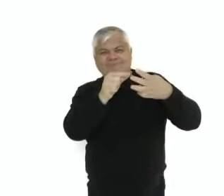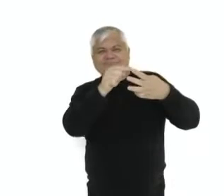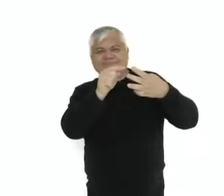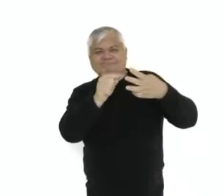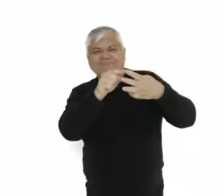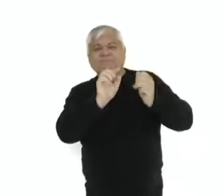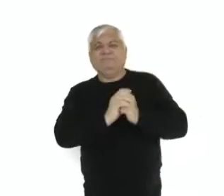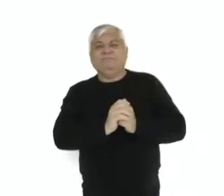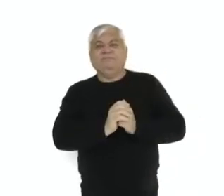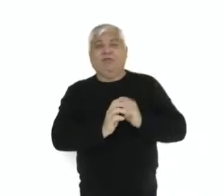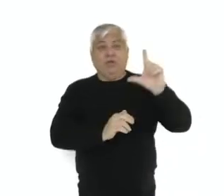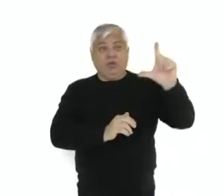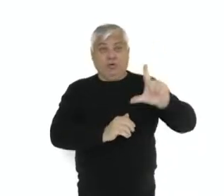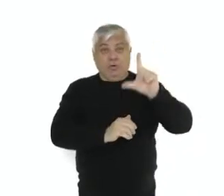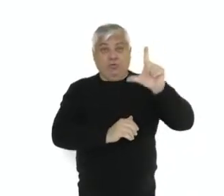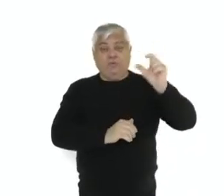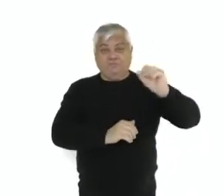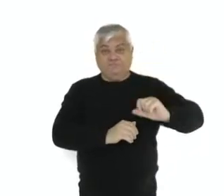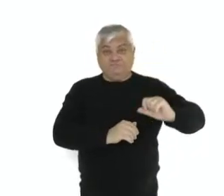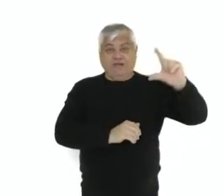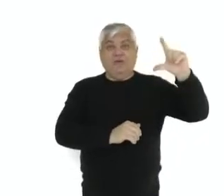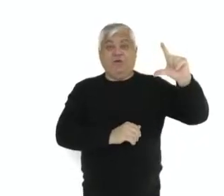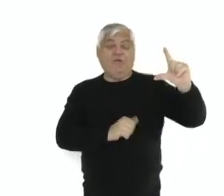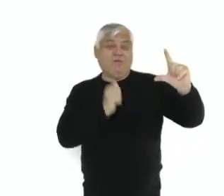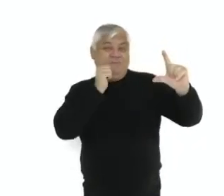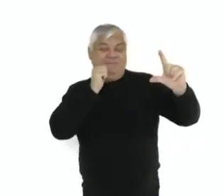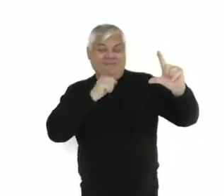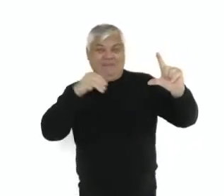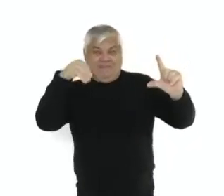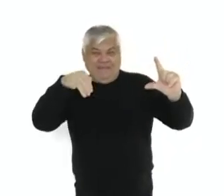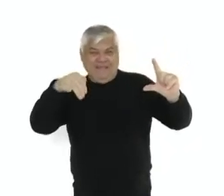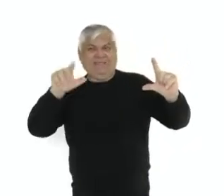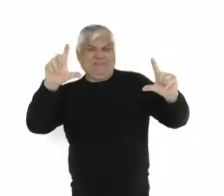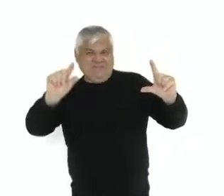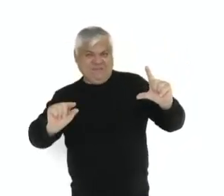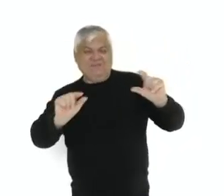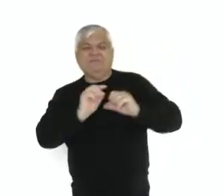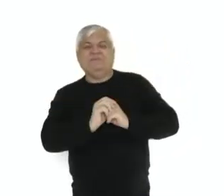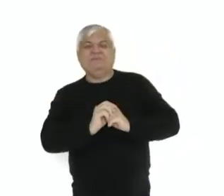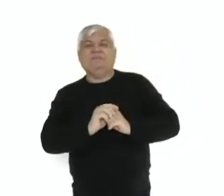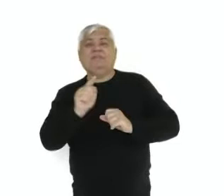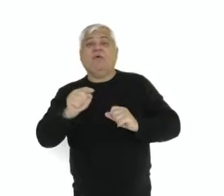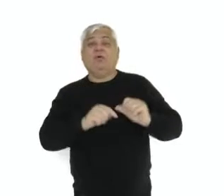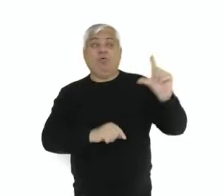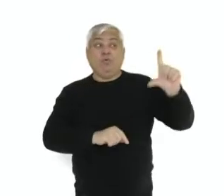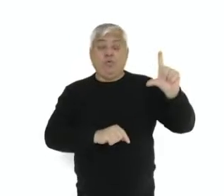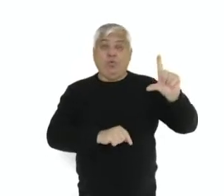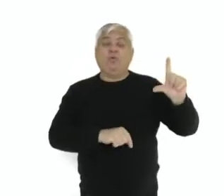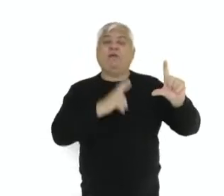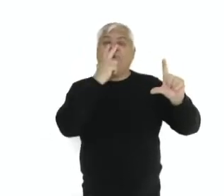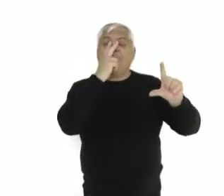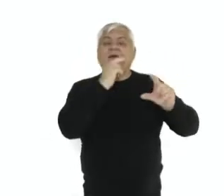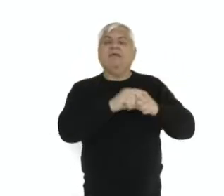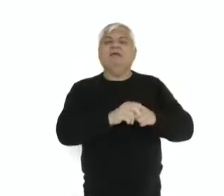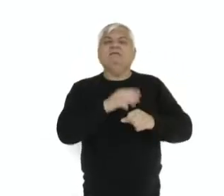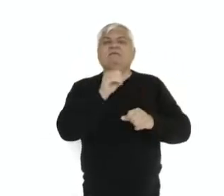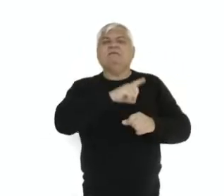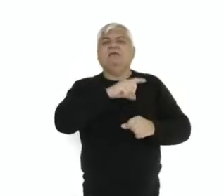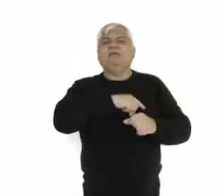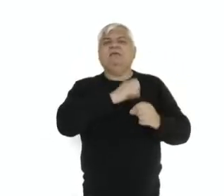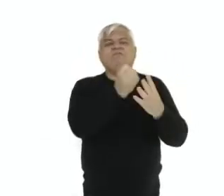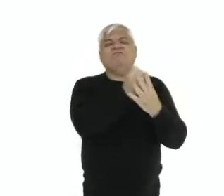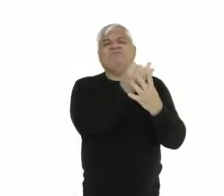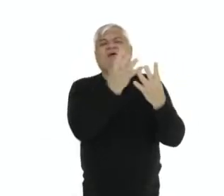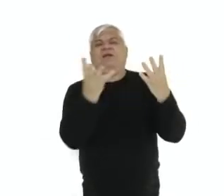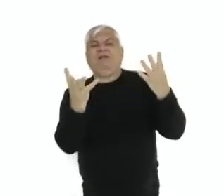das notas de Lucas é bem maior que a amplitude das notas de Mariana, podemos dizer que as notas de Lucas estão mais espalhadas que as notas